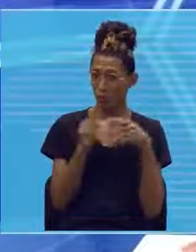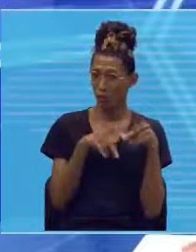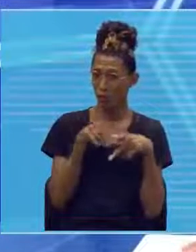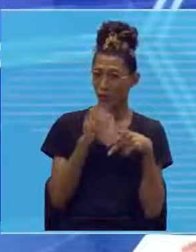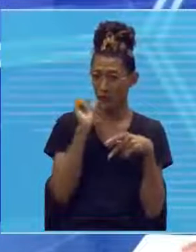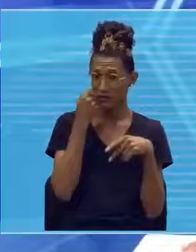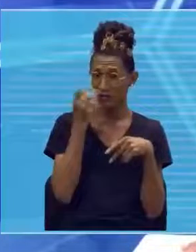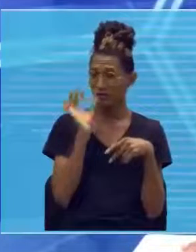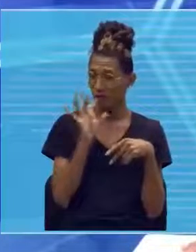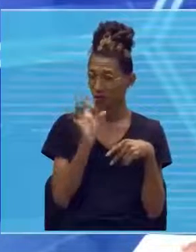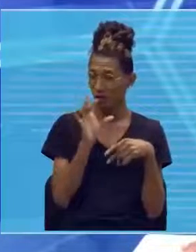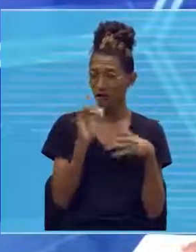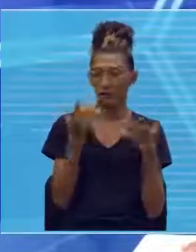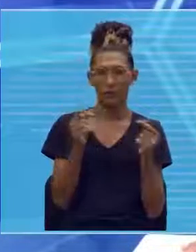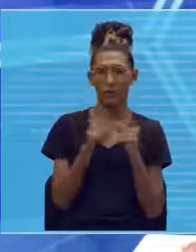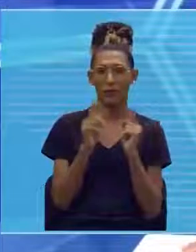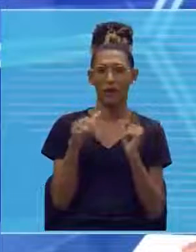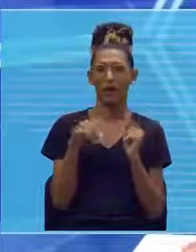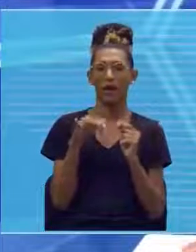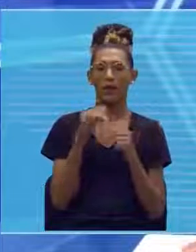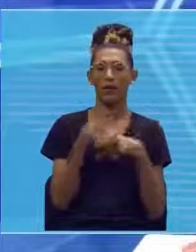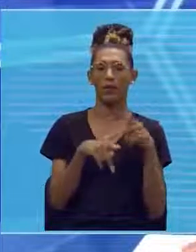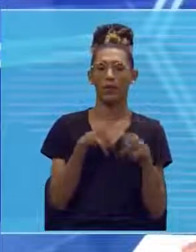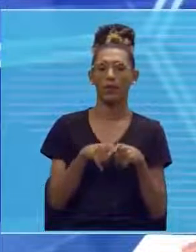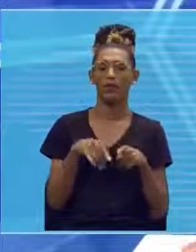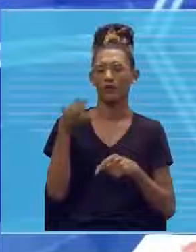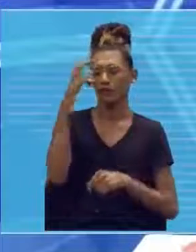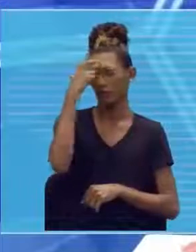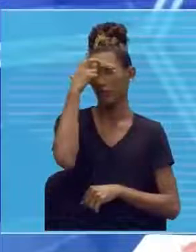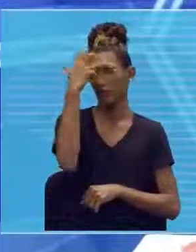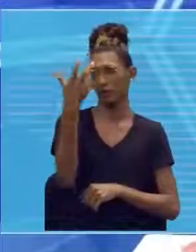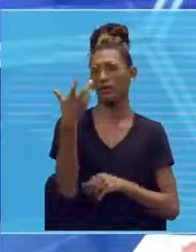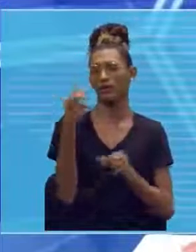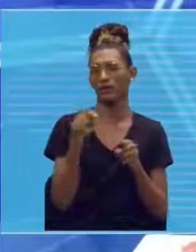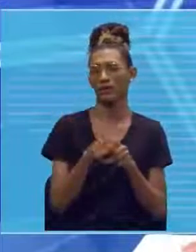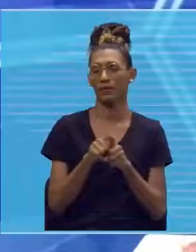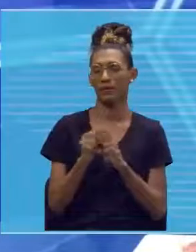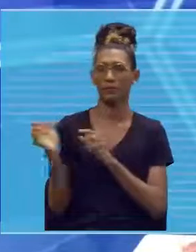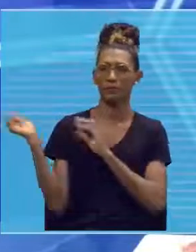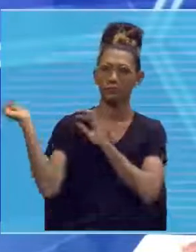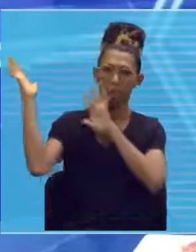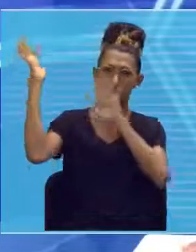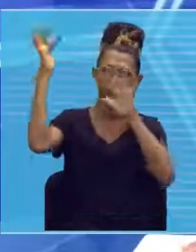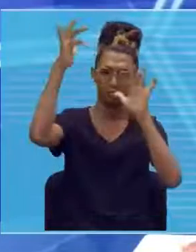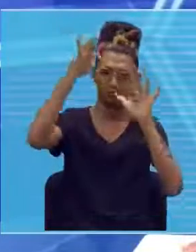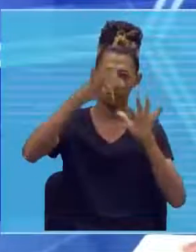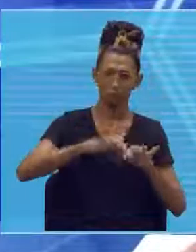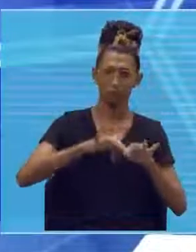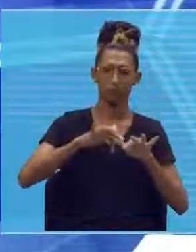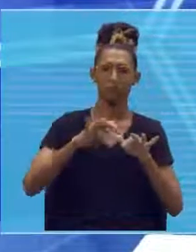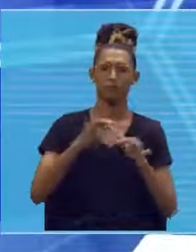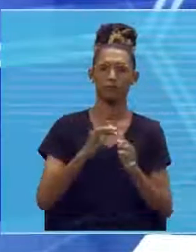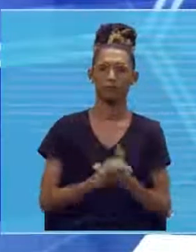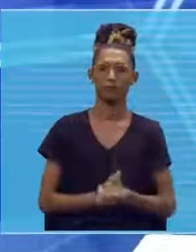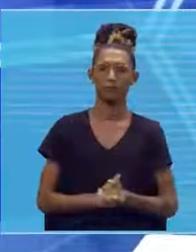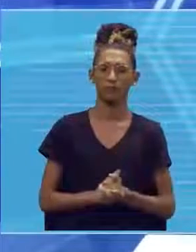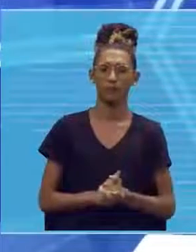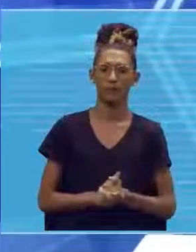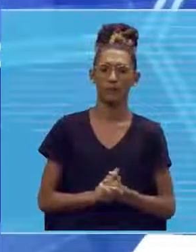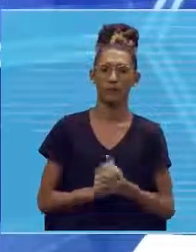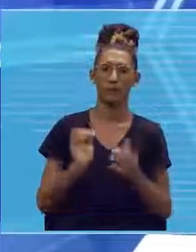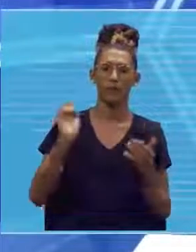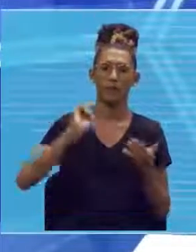nosso país mas um povo extremamente inteligente vieram para o nosso país né pela mão dos colonizadores